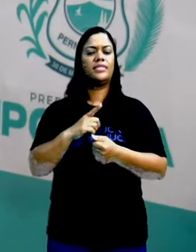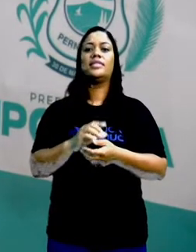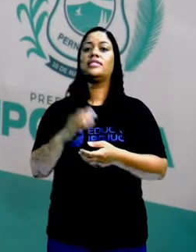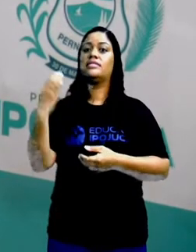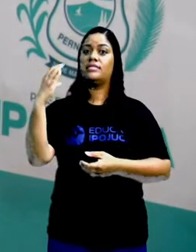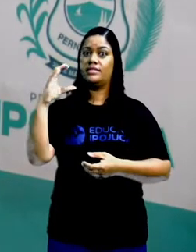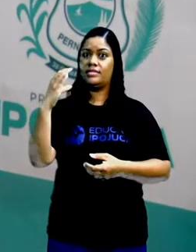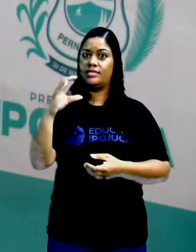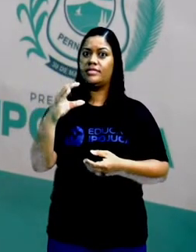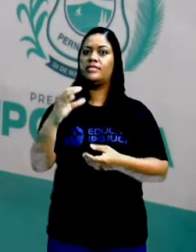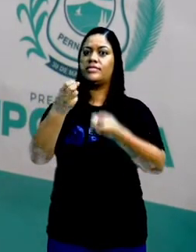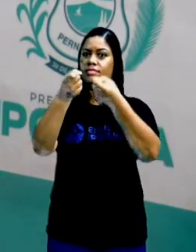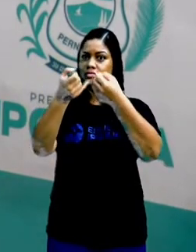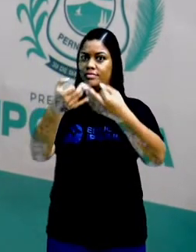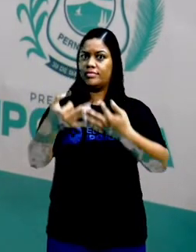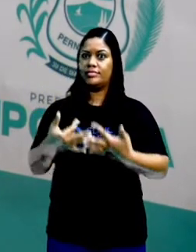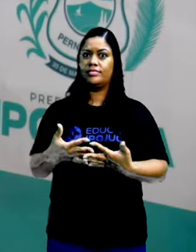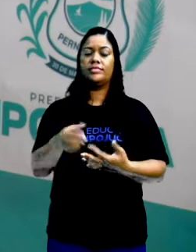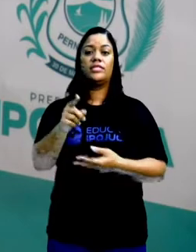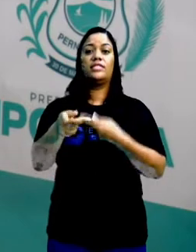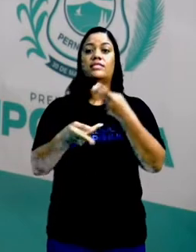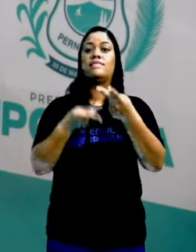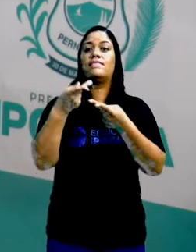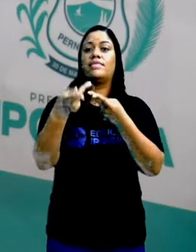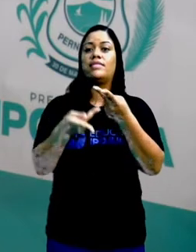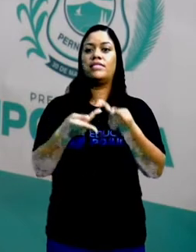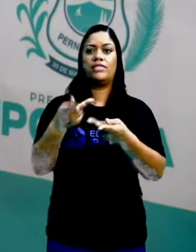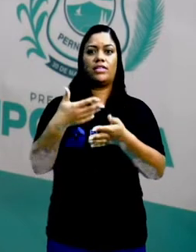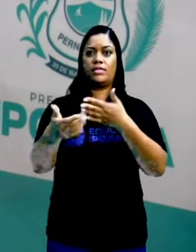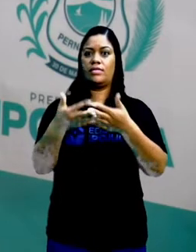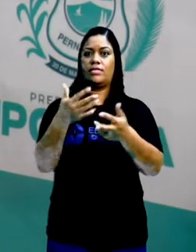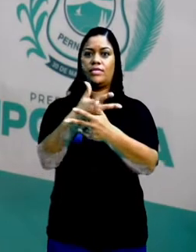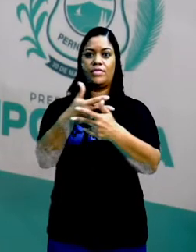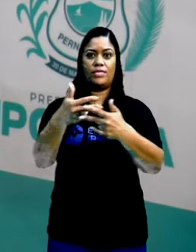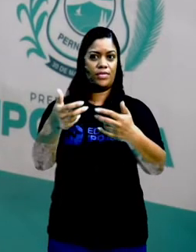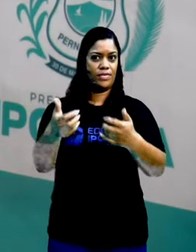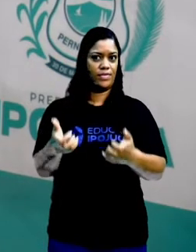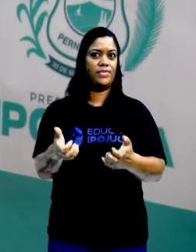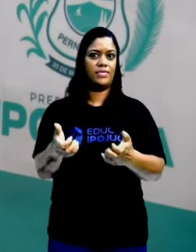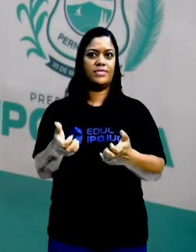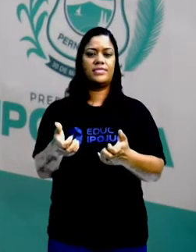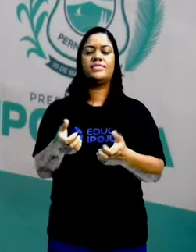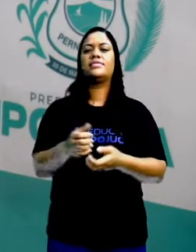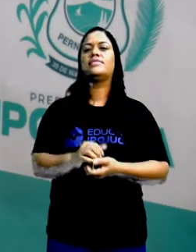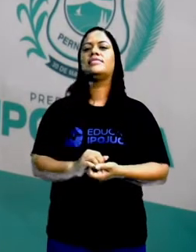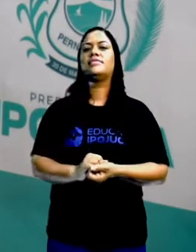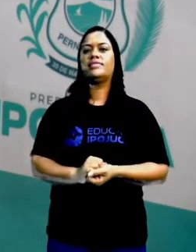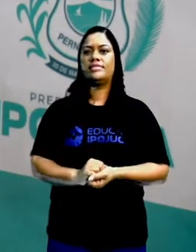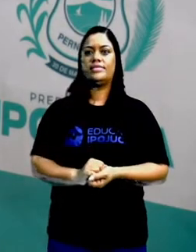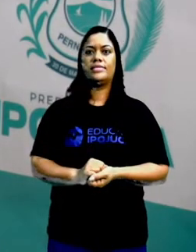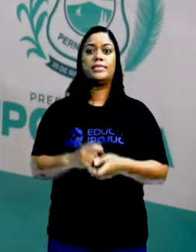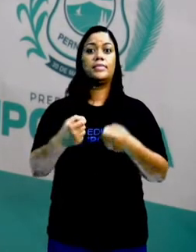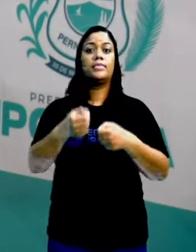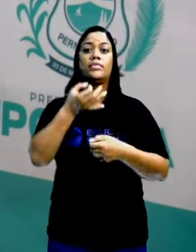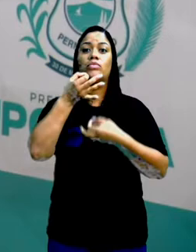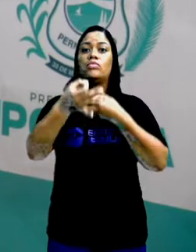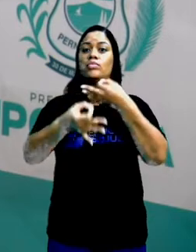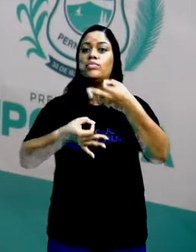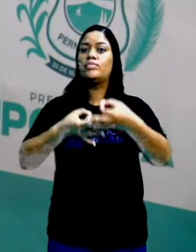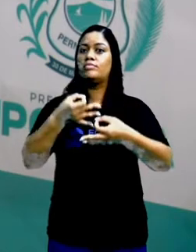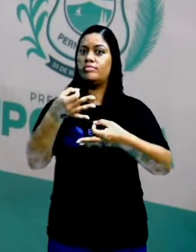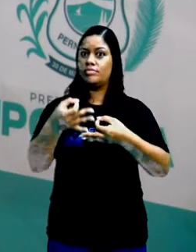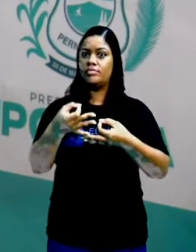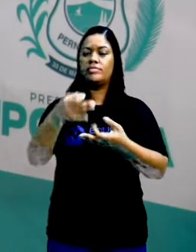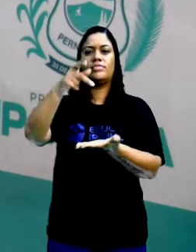científico né você não vai argumentar qualquer coisa de qualquer modo tá os argumentos